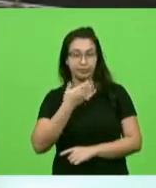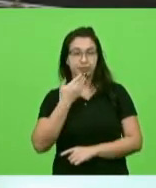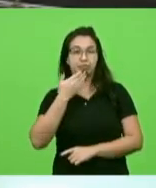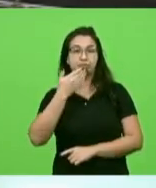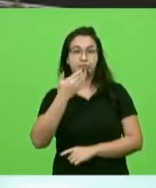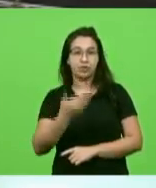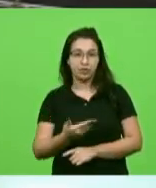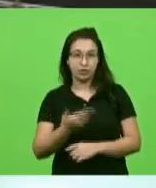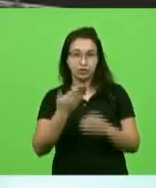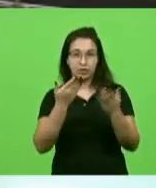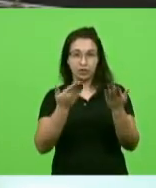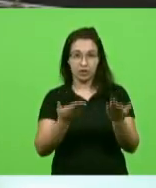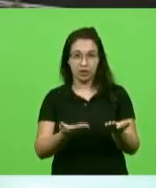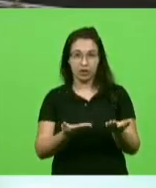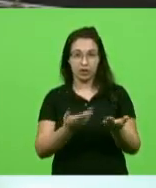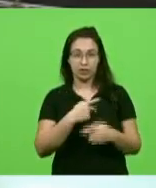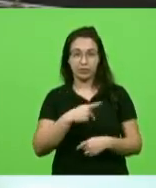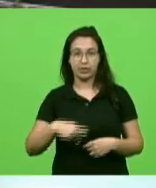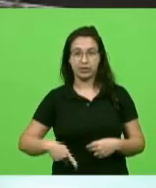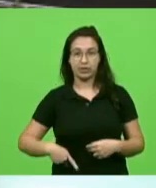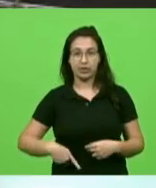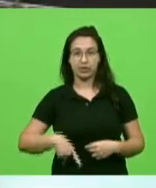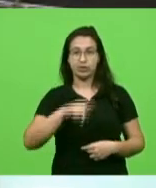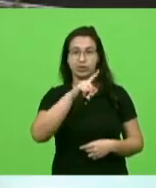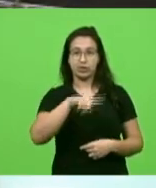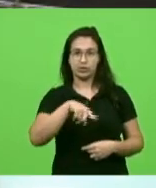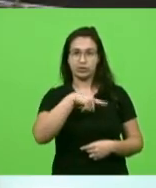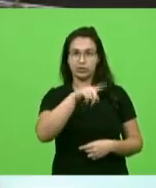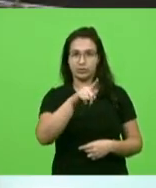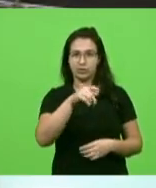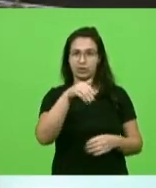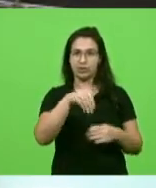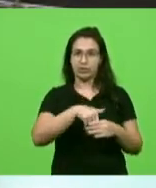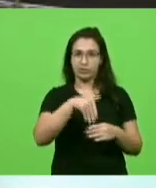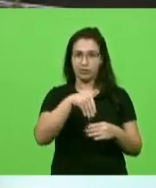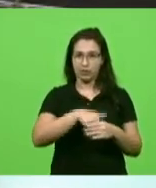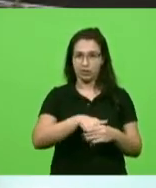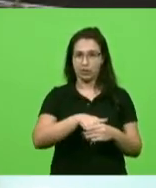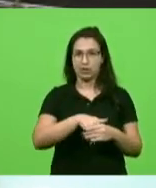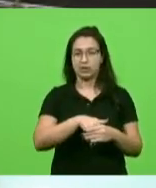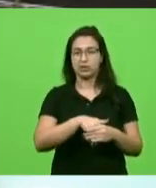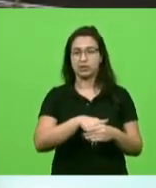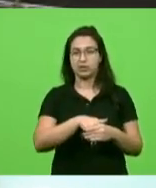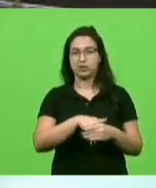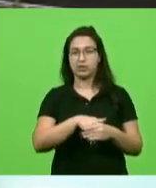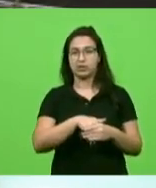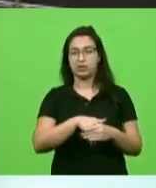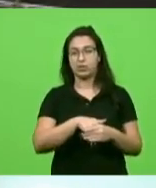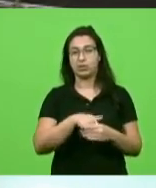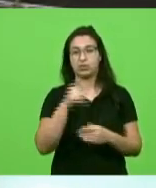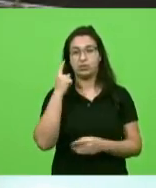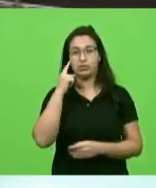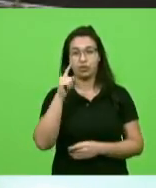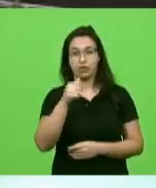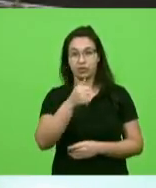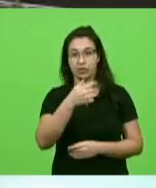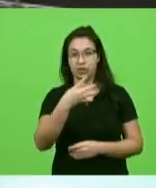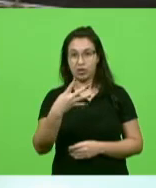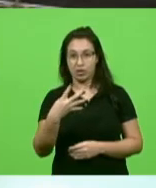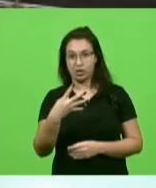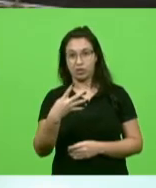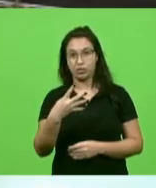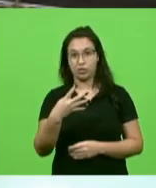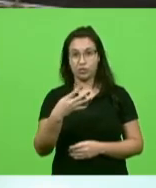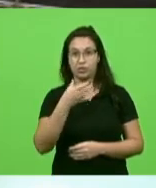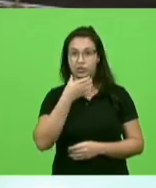ao presidente o adiamento da sessão de votação designada para o dia Quatorze de Dezembro